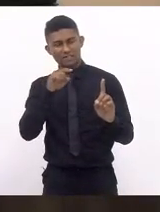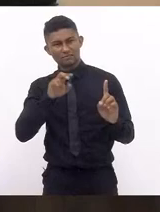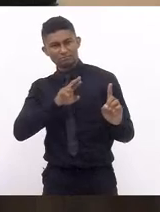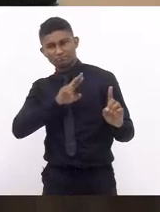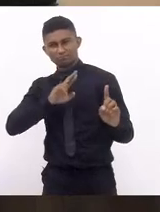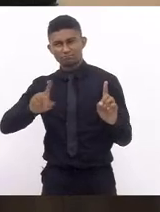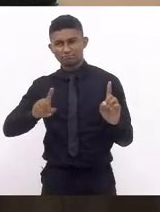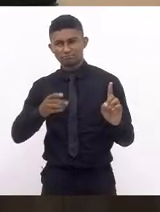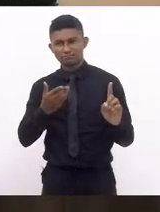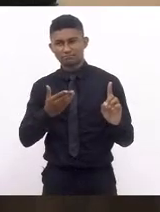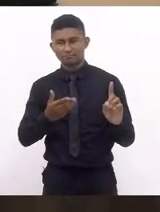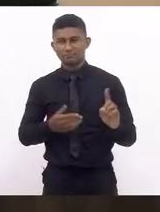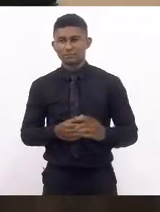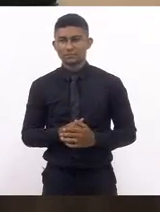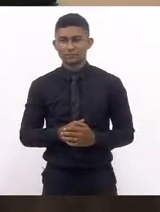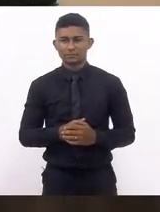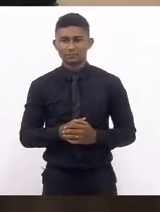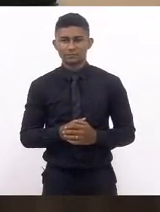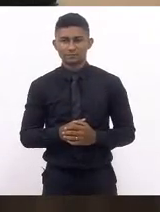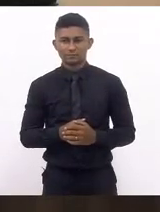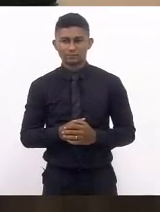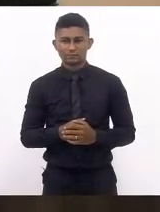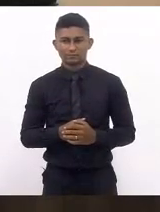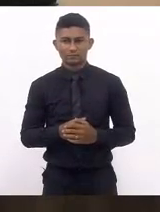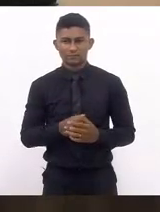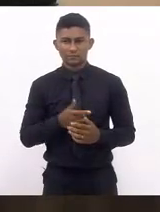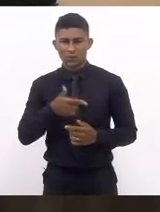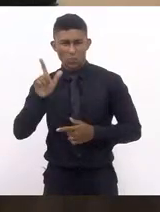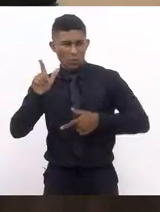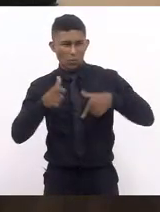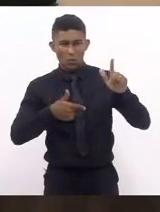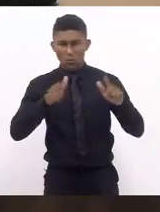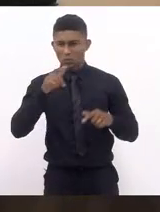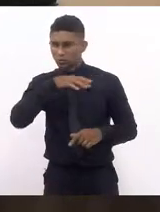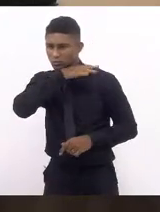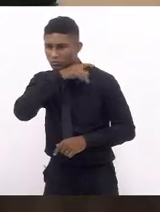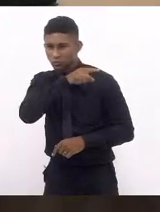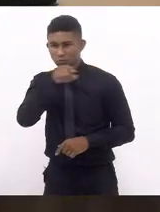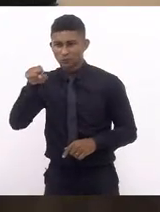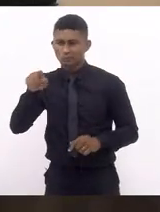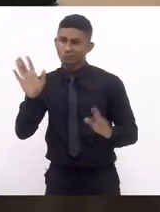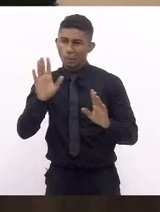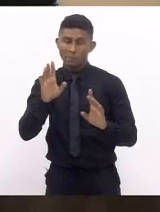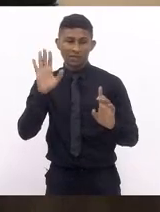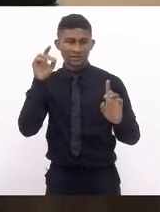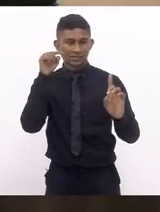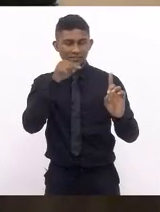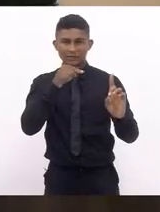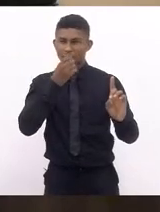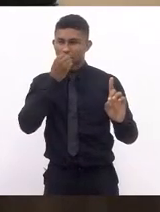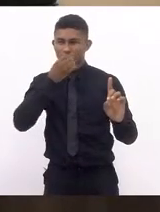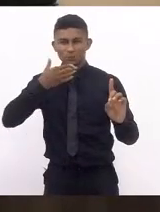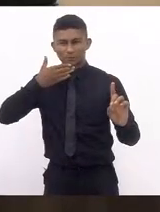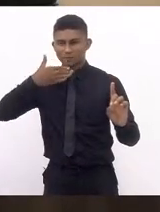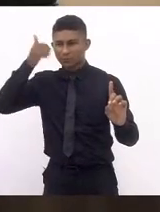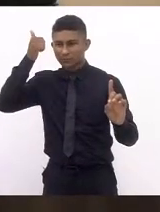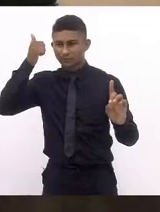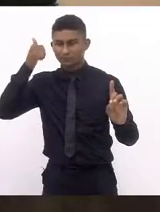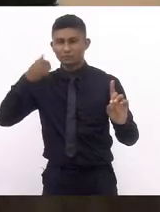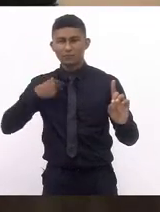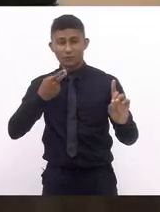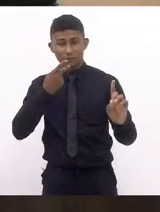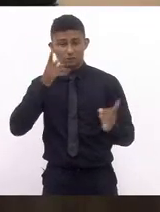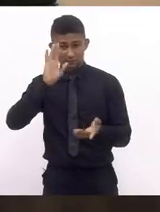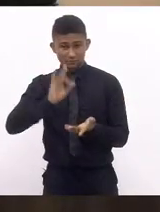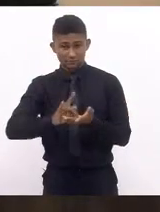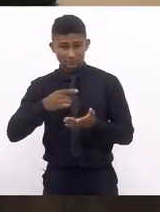diferente e eu não diria que os outros não são bons são bons mas o André é muito melhor e eu tô dando um